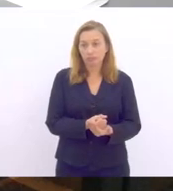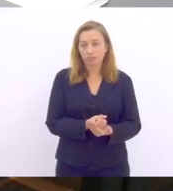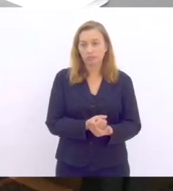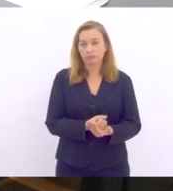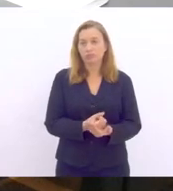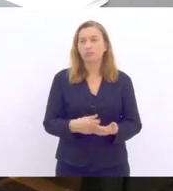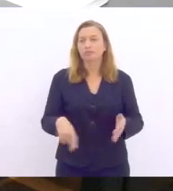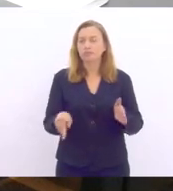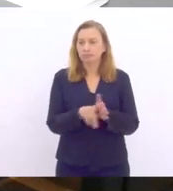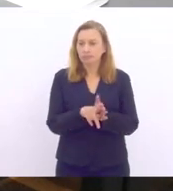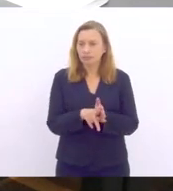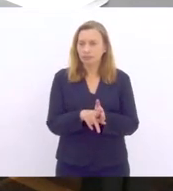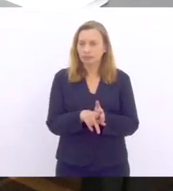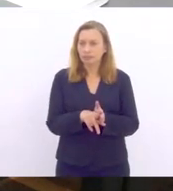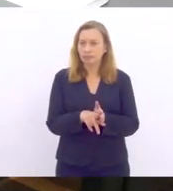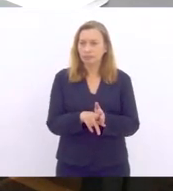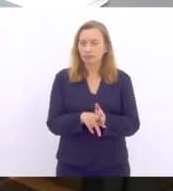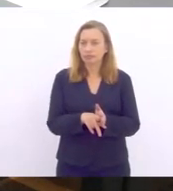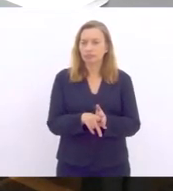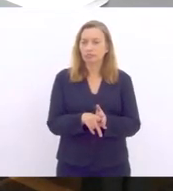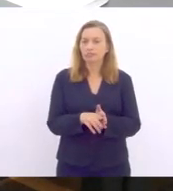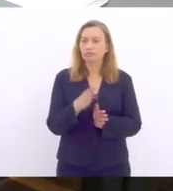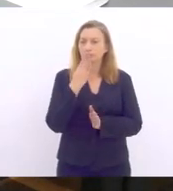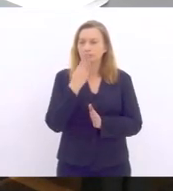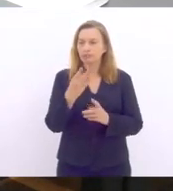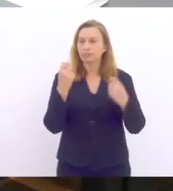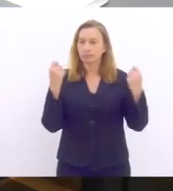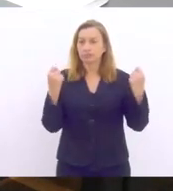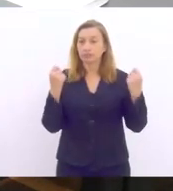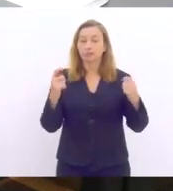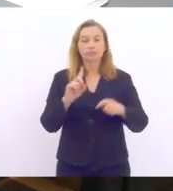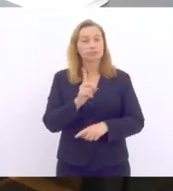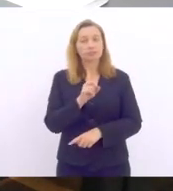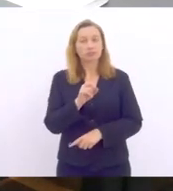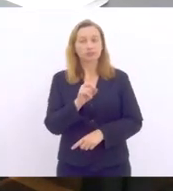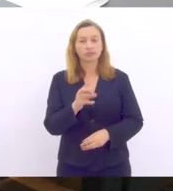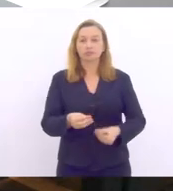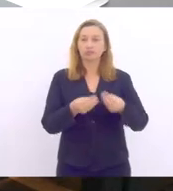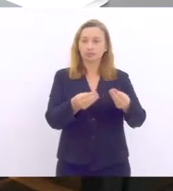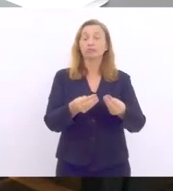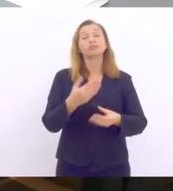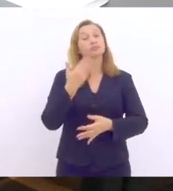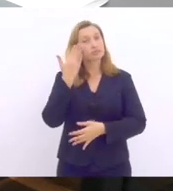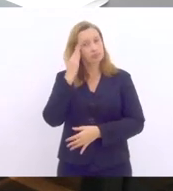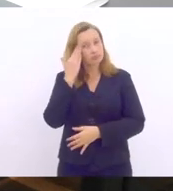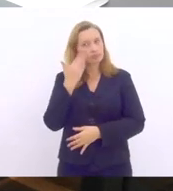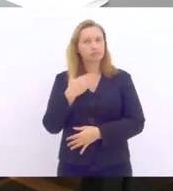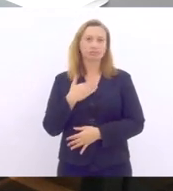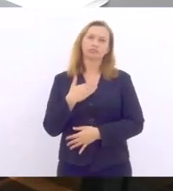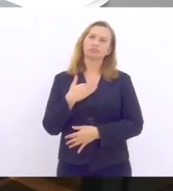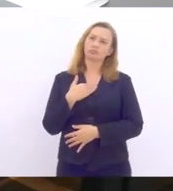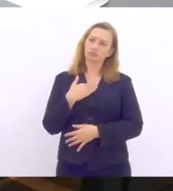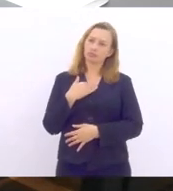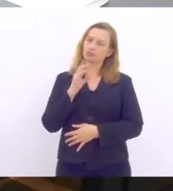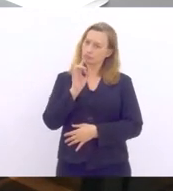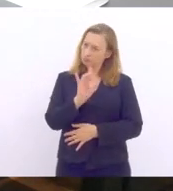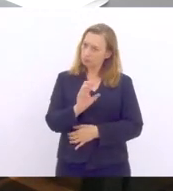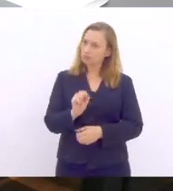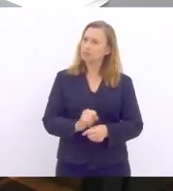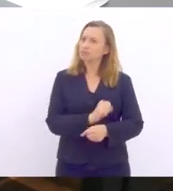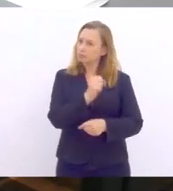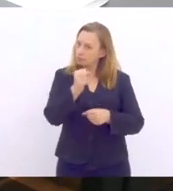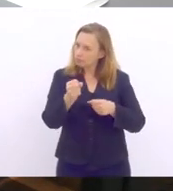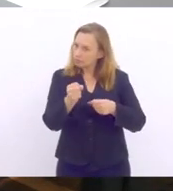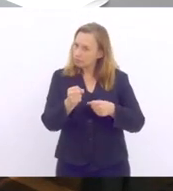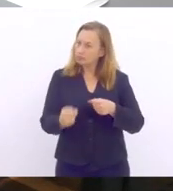membros, dos dirigentes, das torcidas organizadas, mas não a entrega. Eu entendo que só o Poder